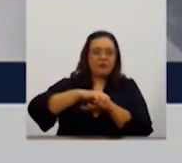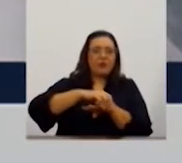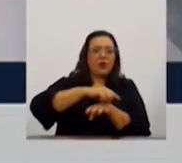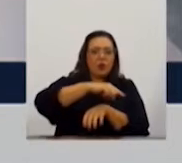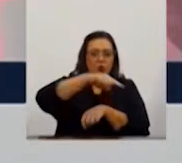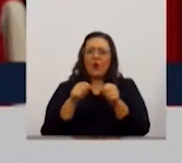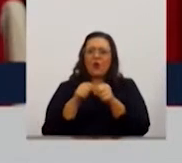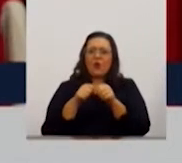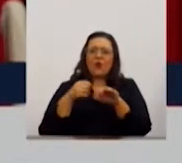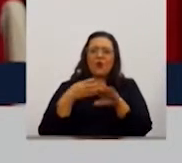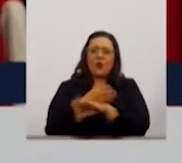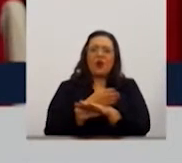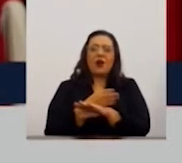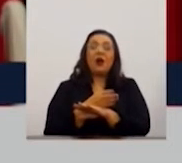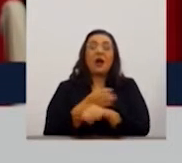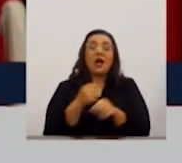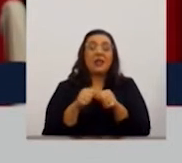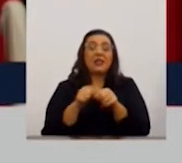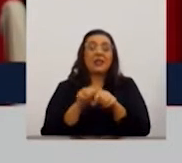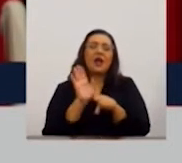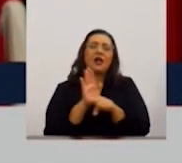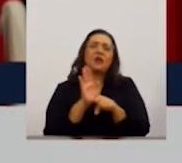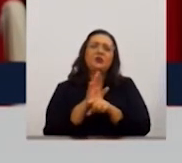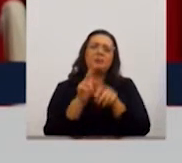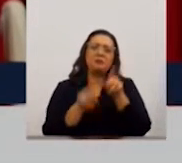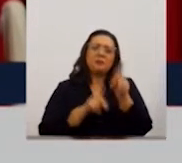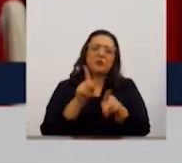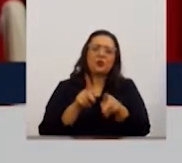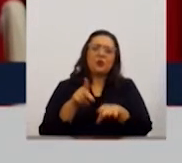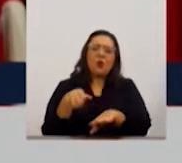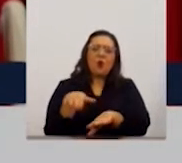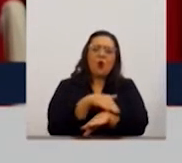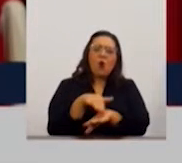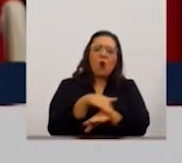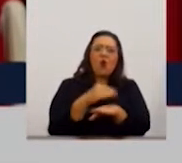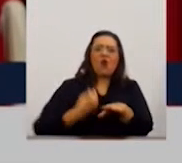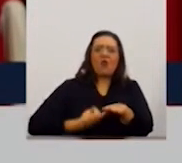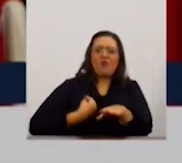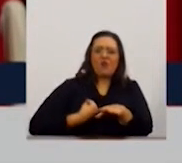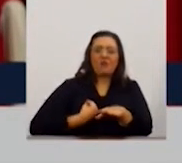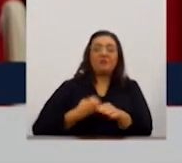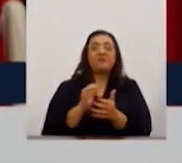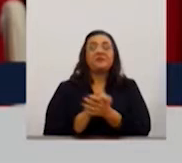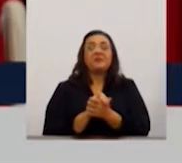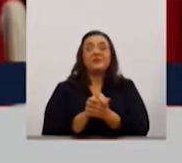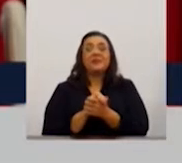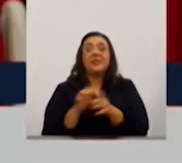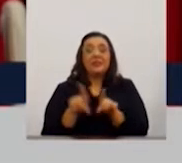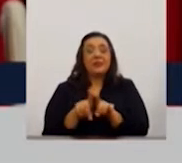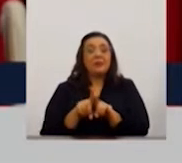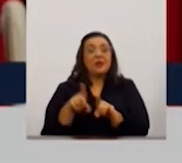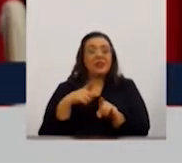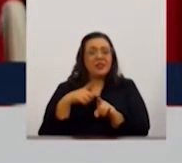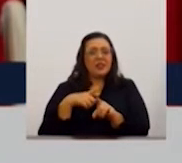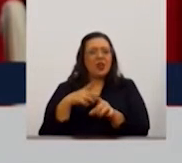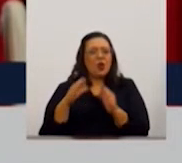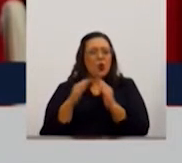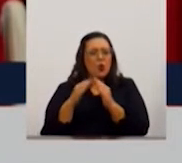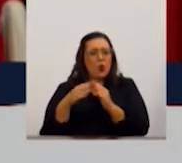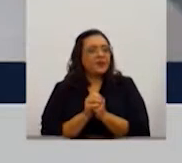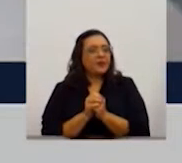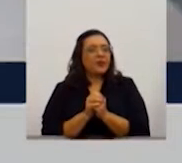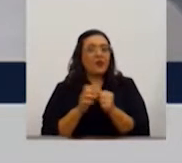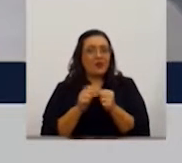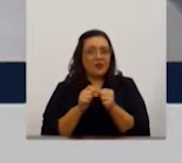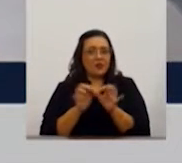Professor Djalma e Xandelle Protetor anunciaram como grande conquista para o município, em especial ao tratamento e atenção às